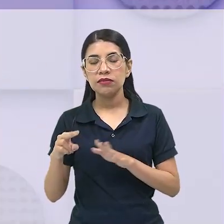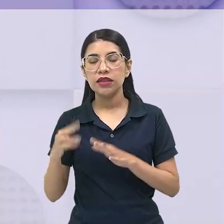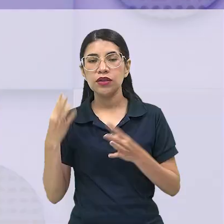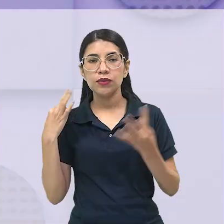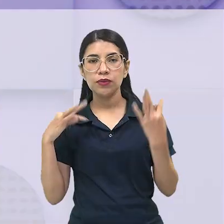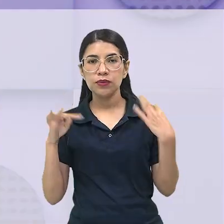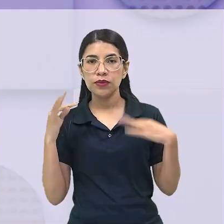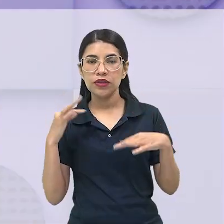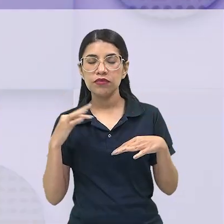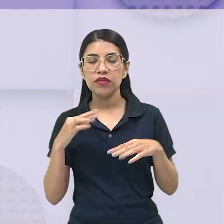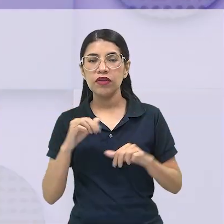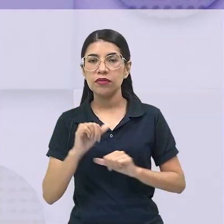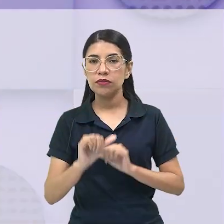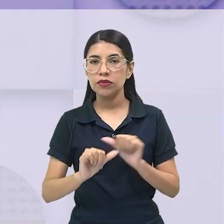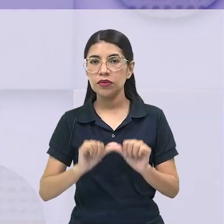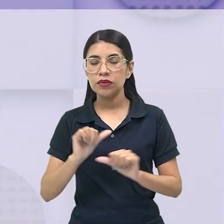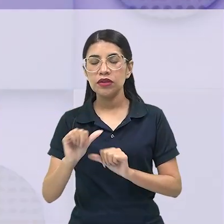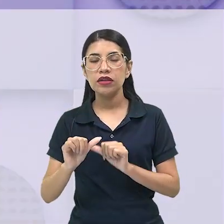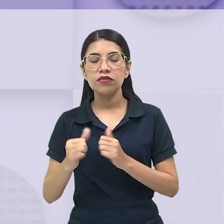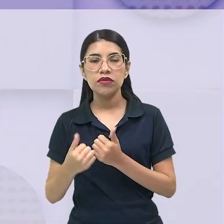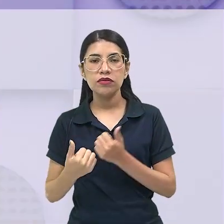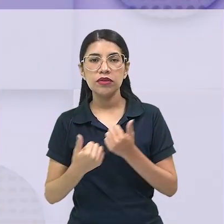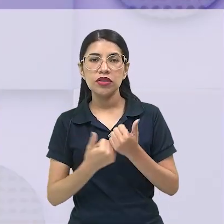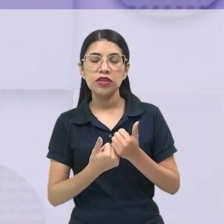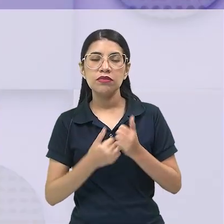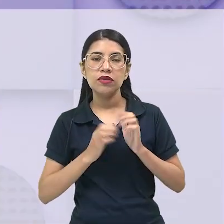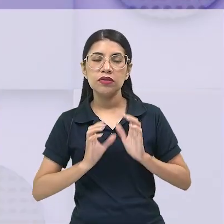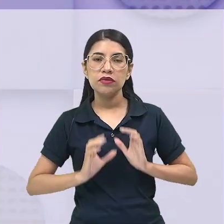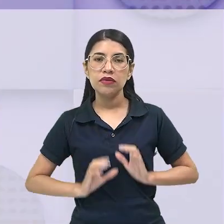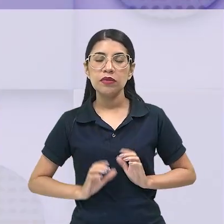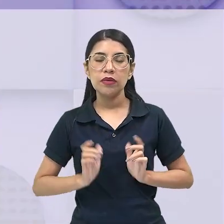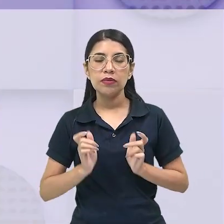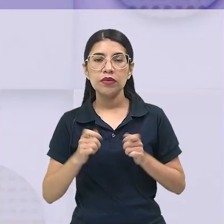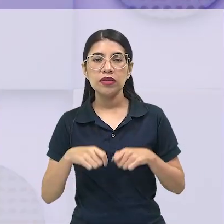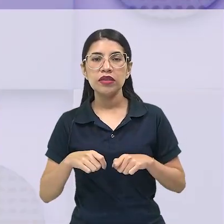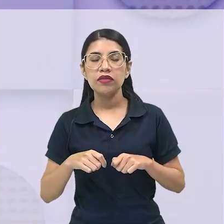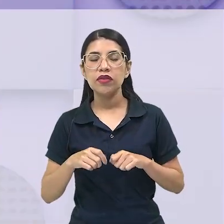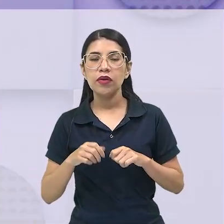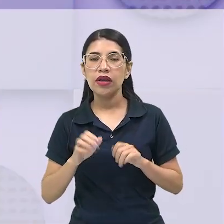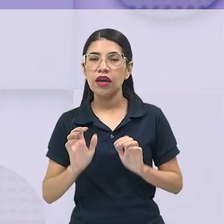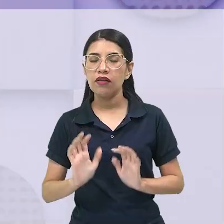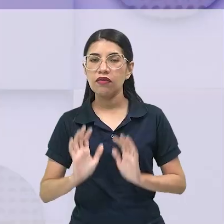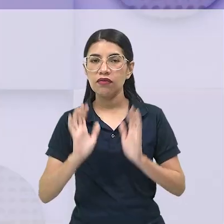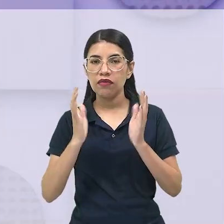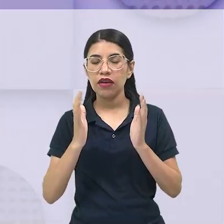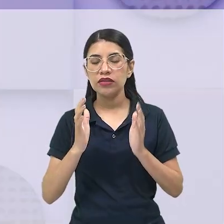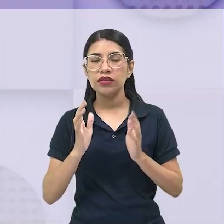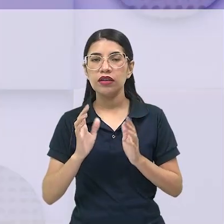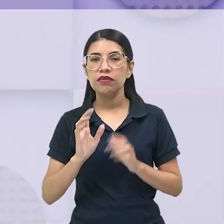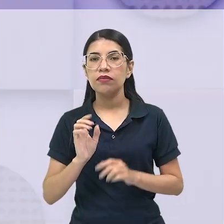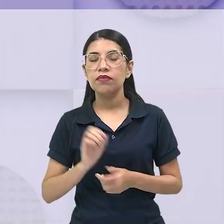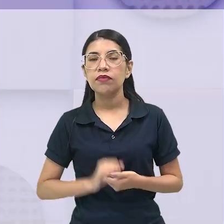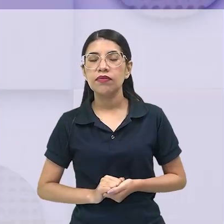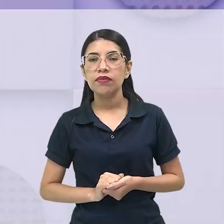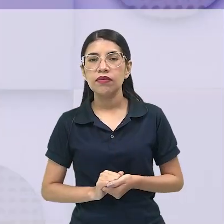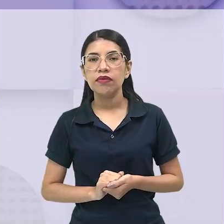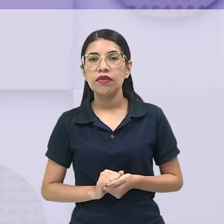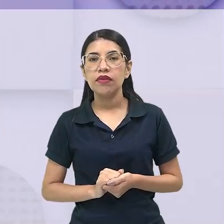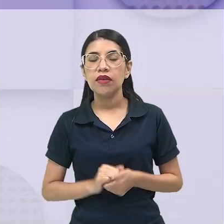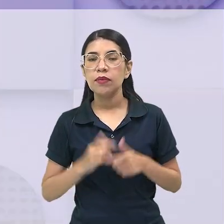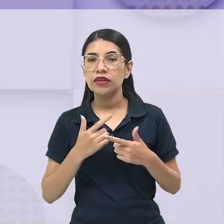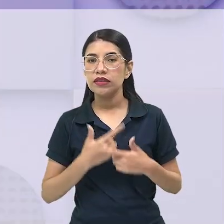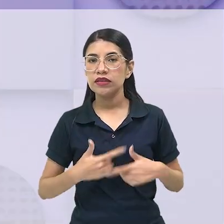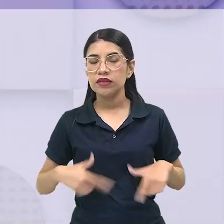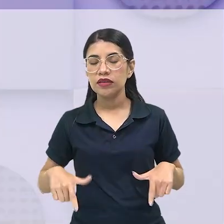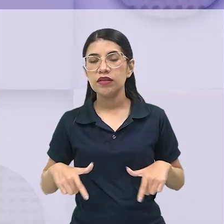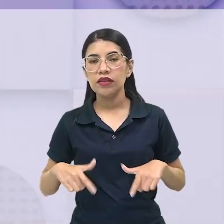nomes religiosos foram substituídos por nomes civis para se proclamar a dimensão